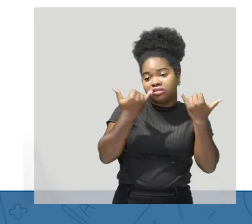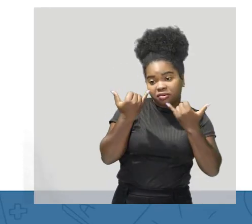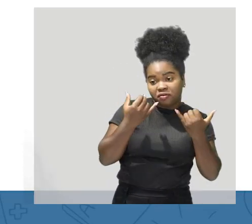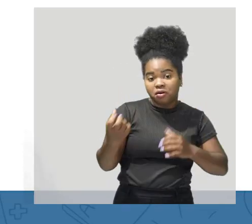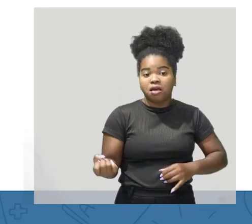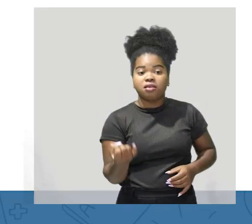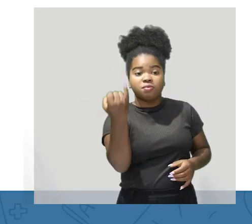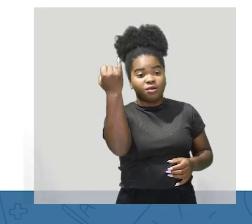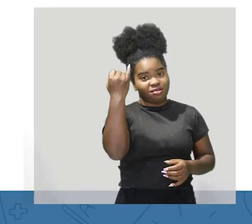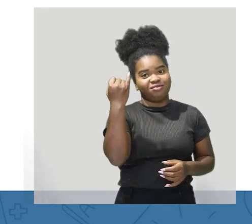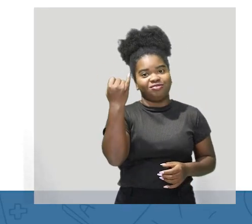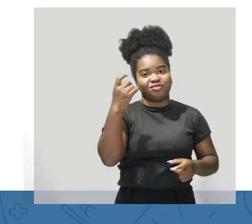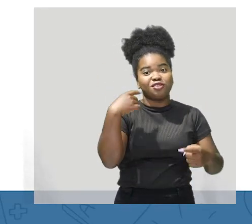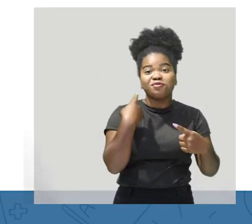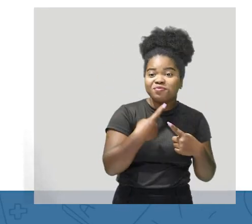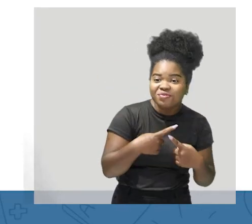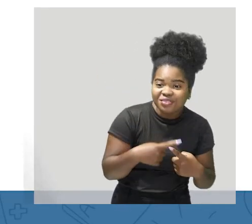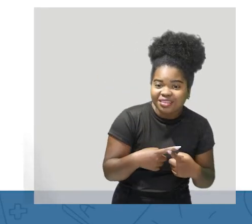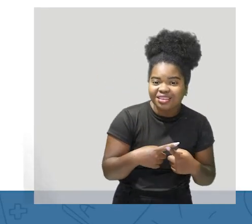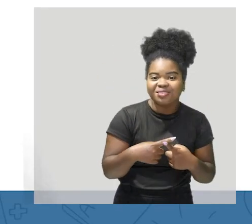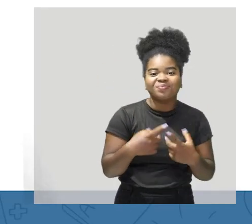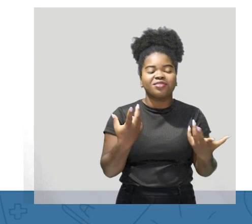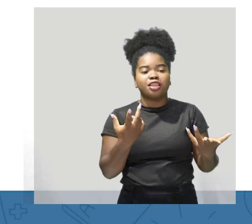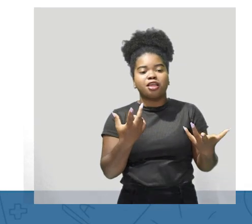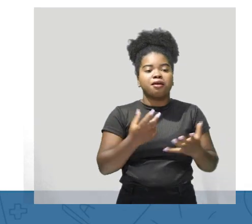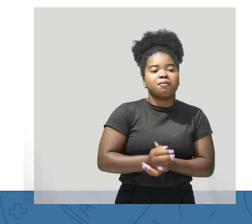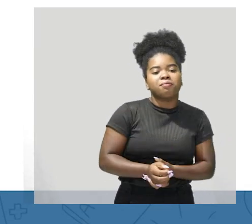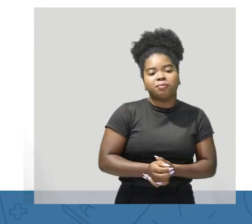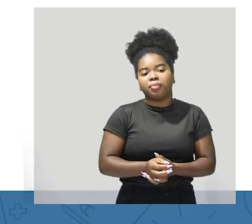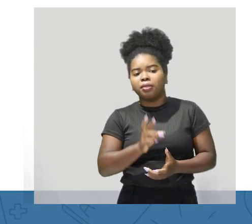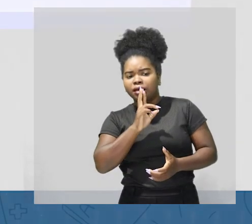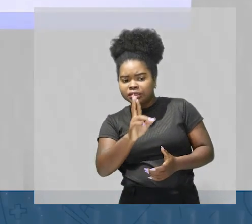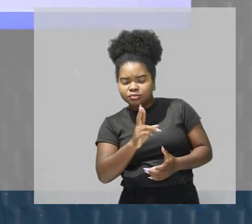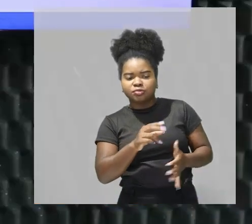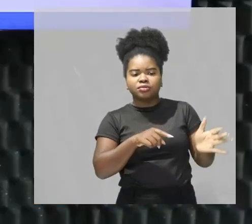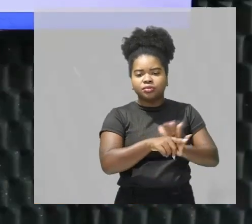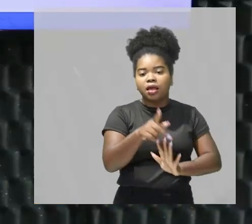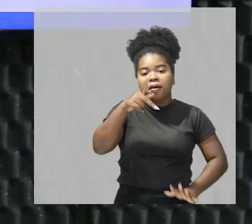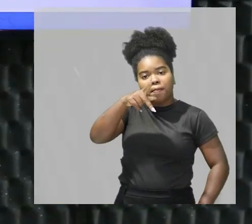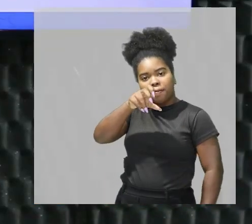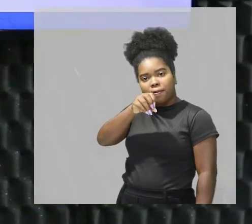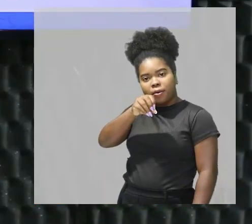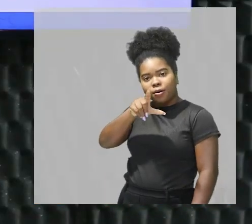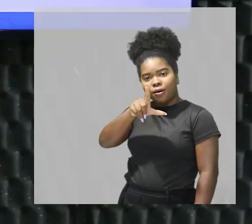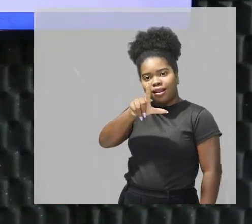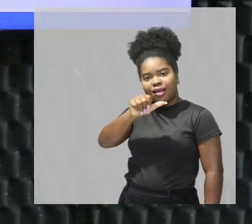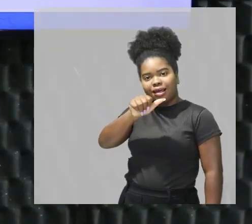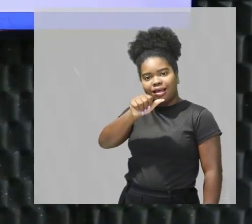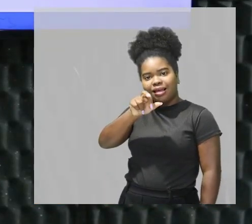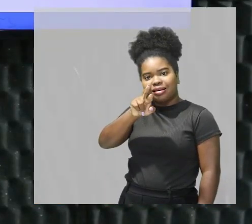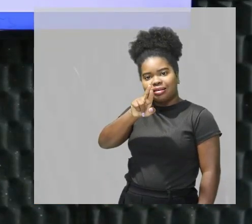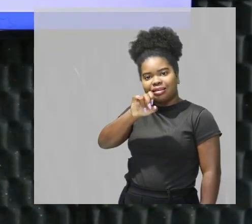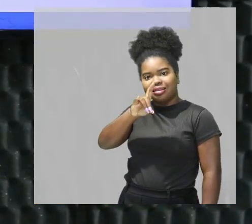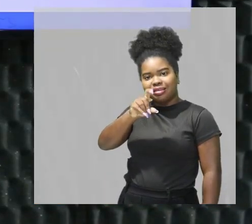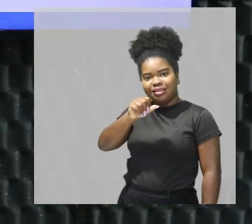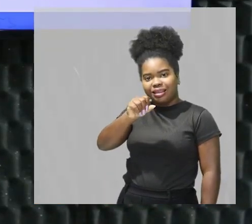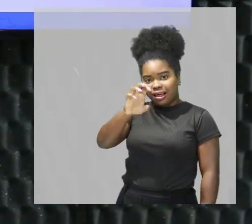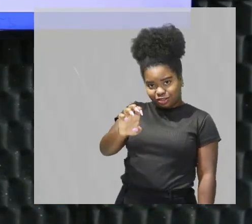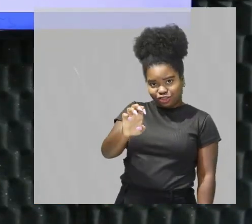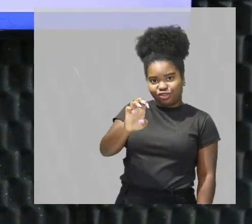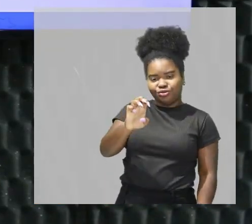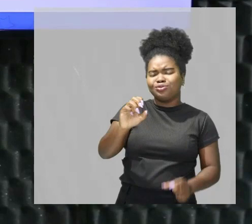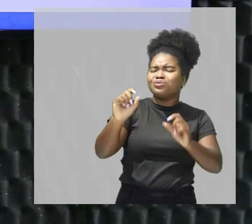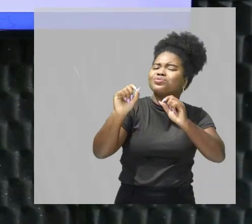é importante para a gente poder resolver a questão polaridade, ok? Então, minha